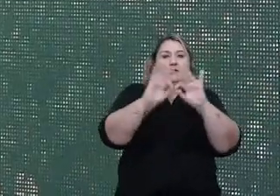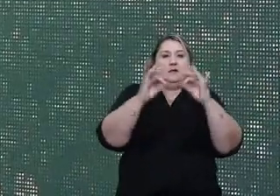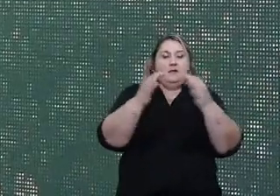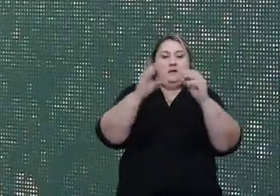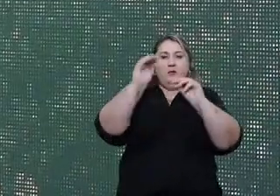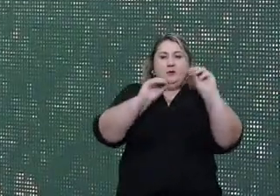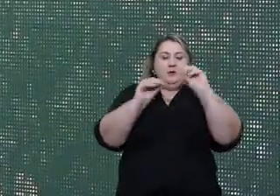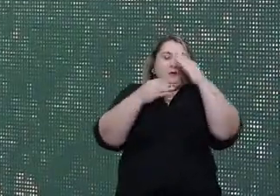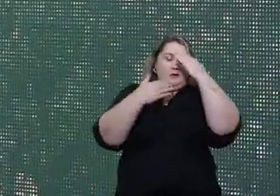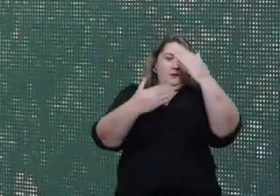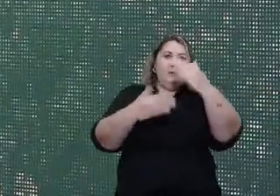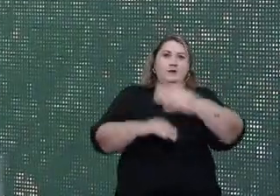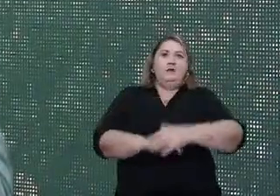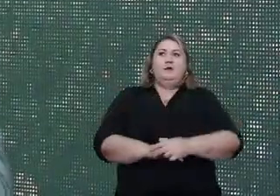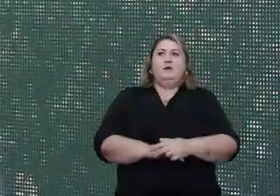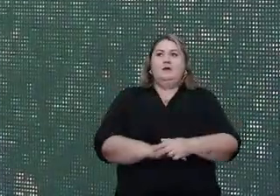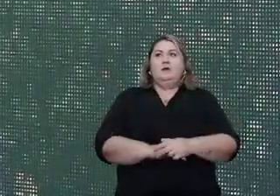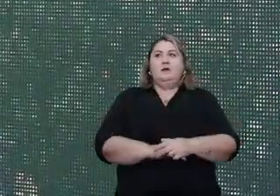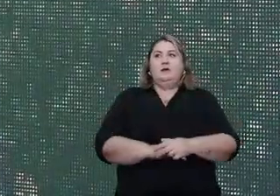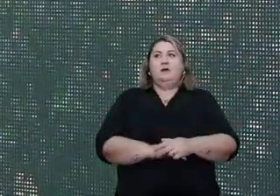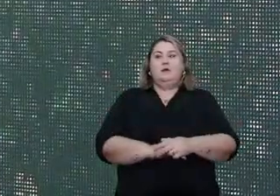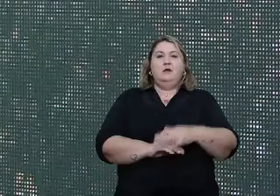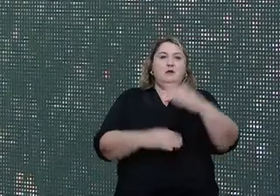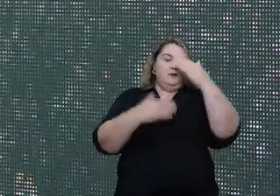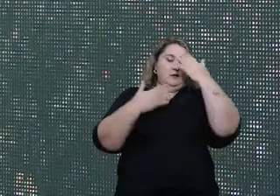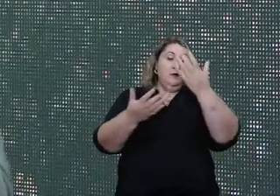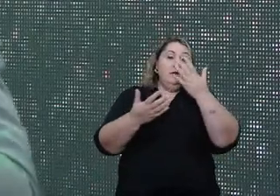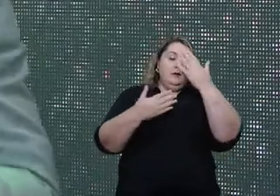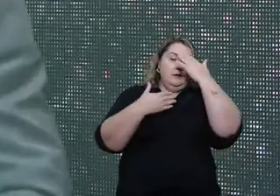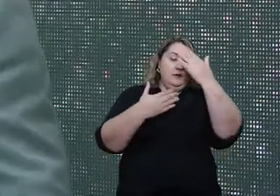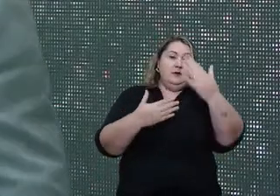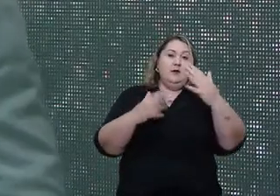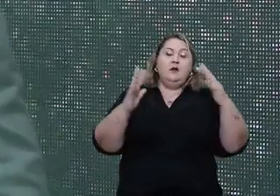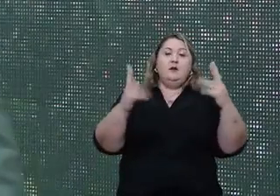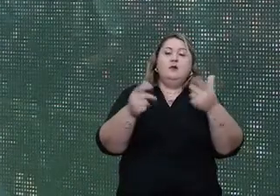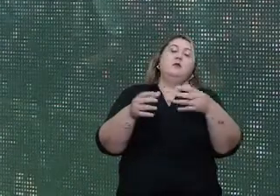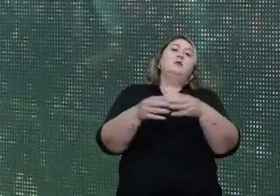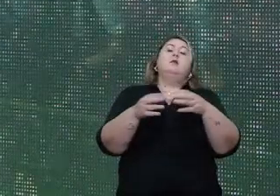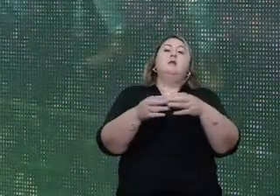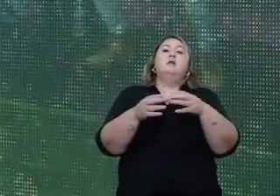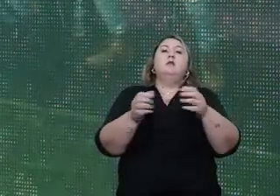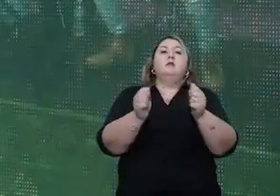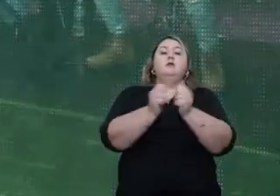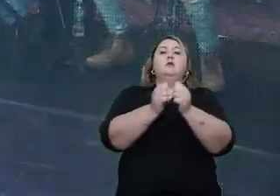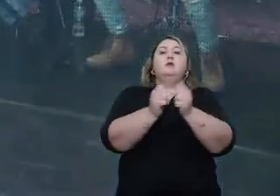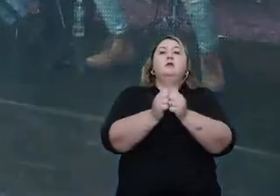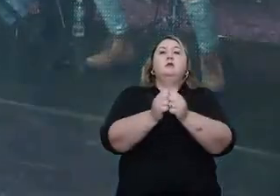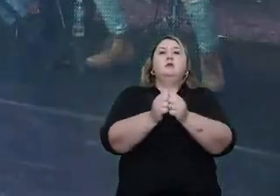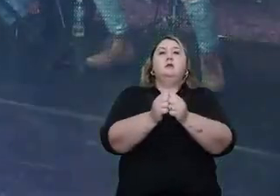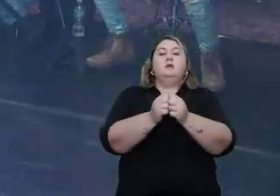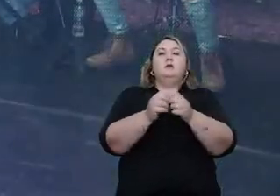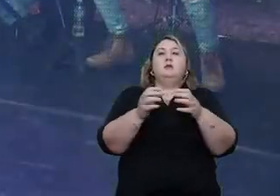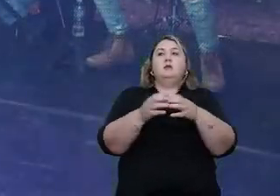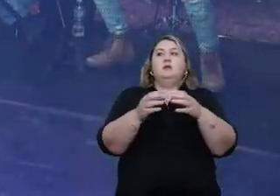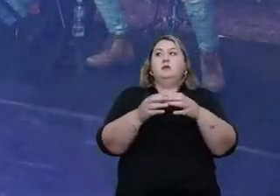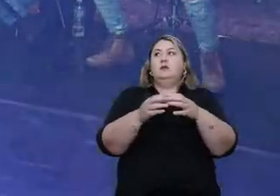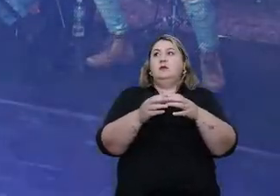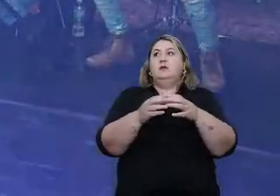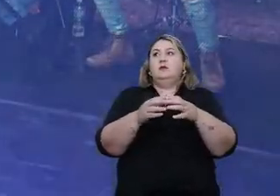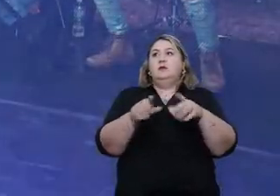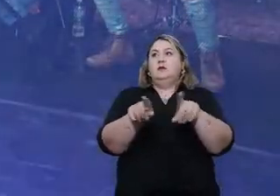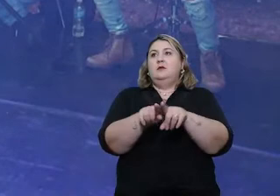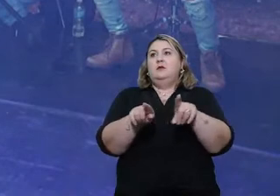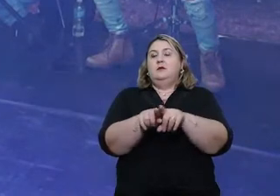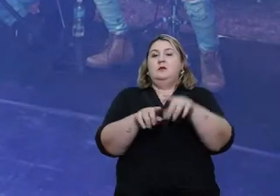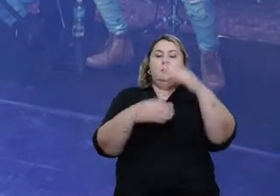de vocês. Obrigado a todos. Obrigada. Antes da gente tocar a última, queria agradecer, obrigado a todos os meninos aqui que vieram com a gente hoje. Obrigado ao pessoal da produção também, muito